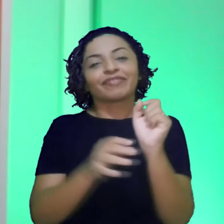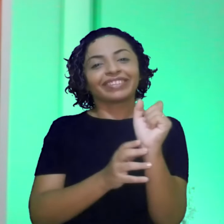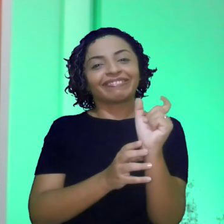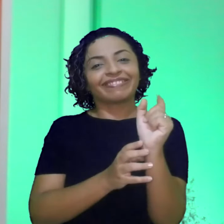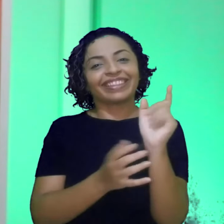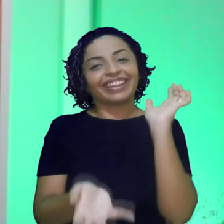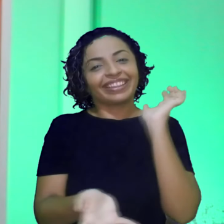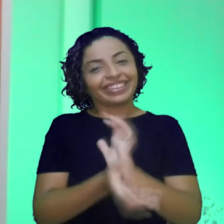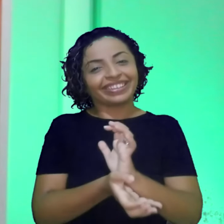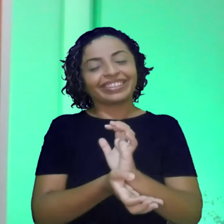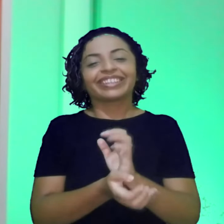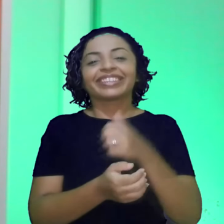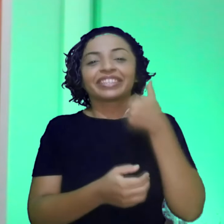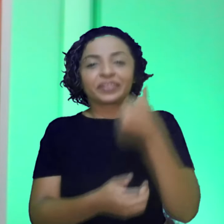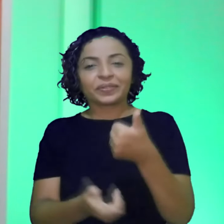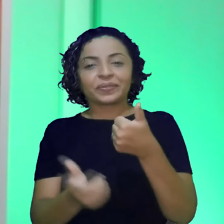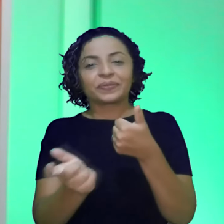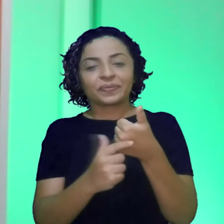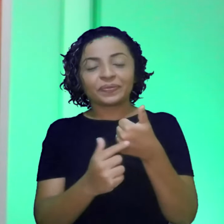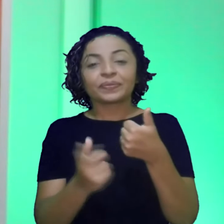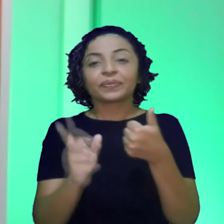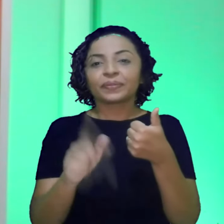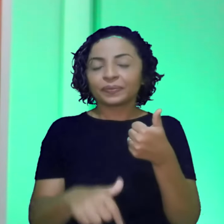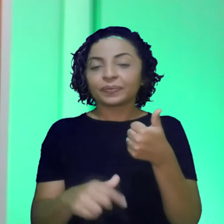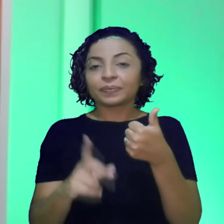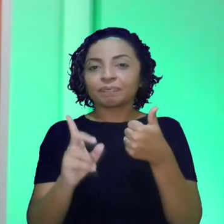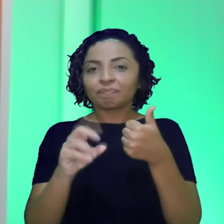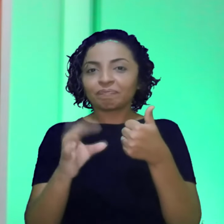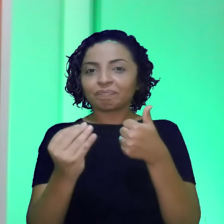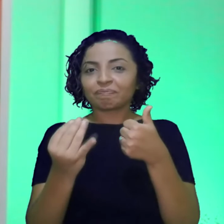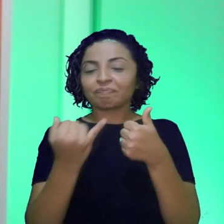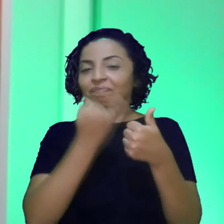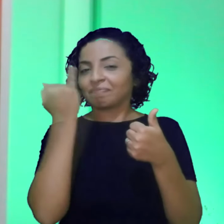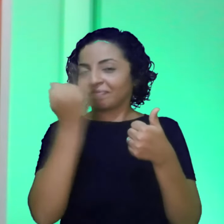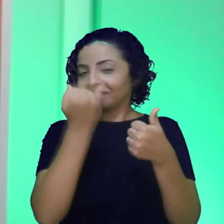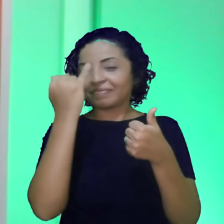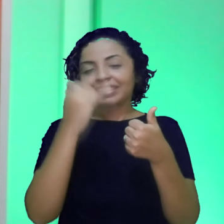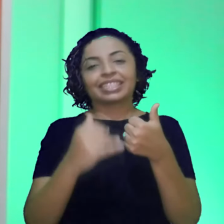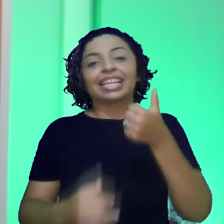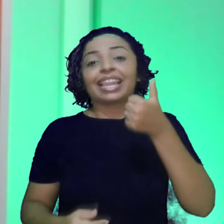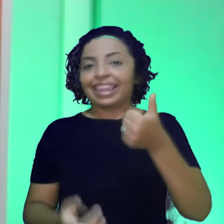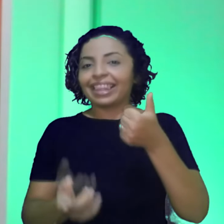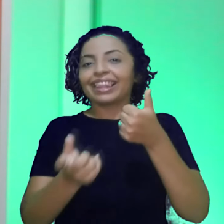gente discutir sobre literatura. Deixa o like nesse vídeo. É muito importante o termômetro de um like